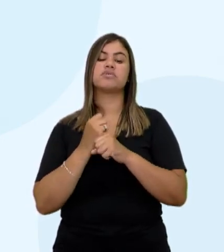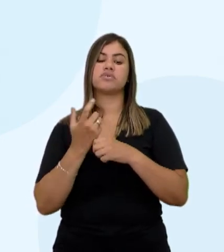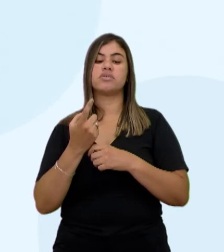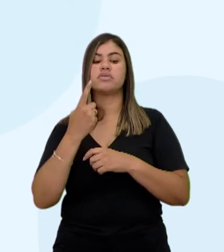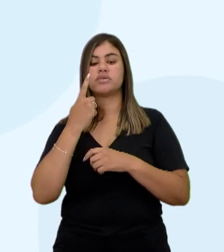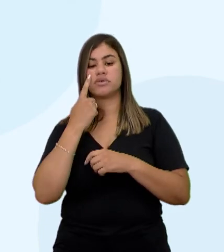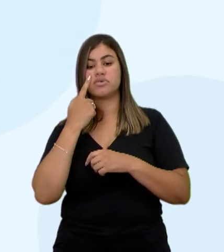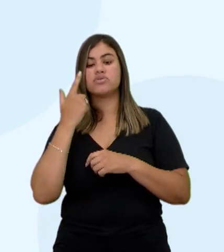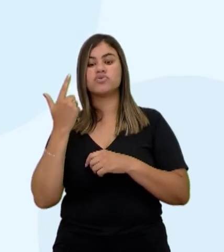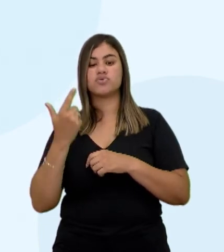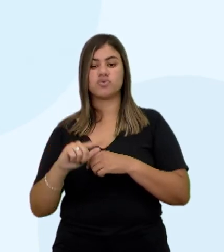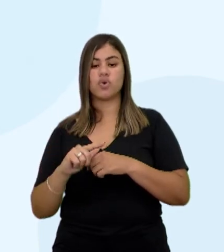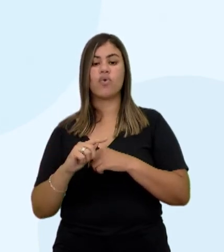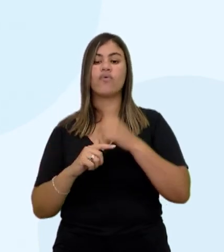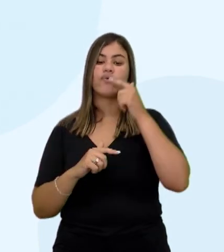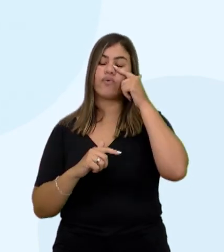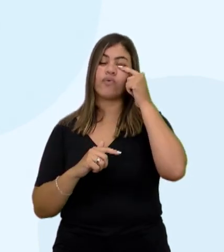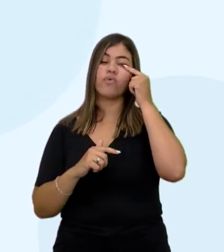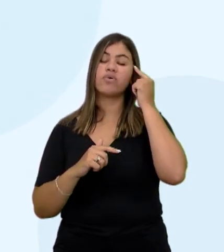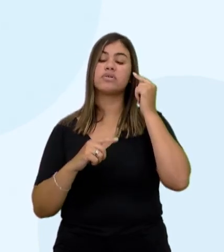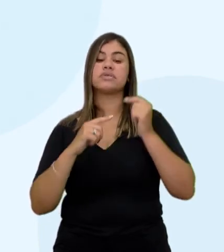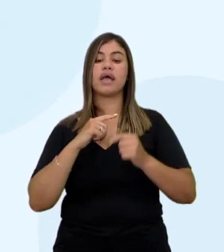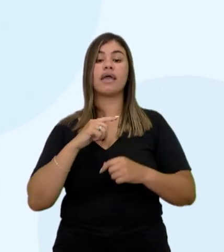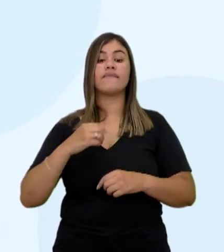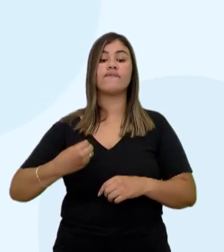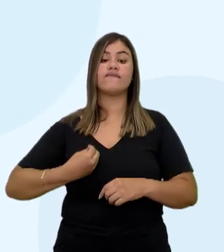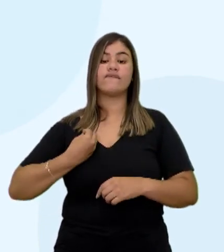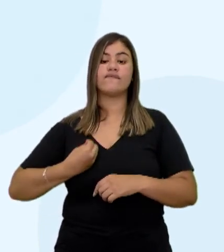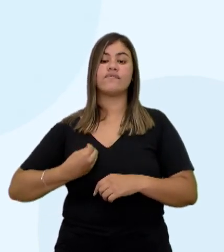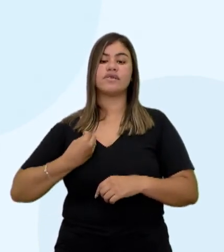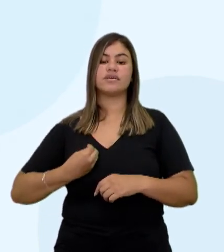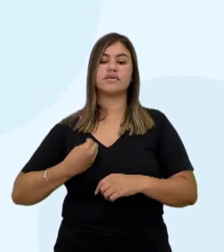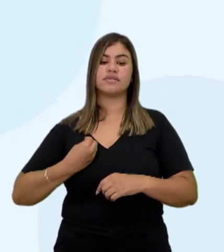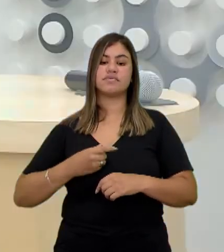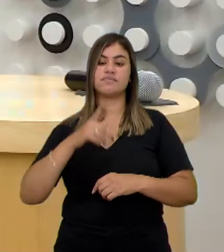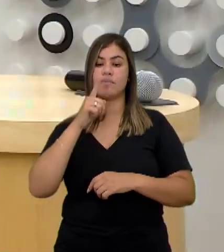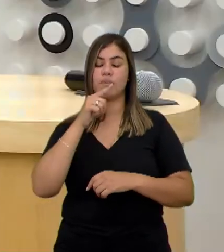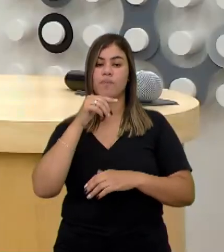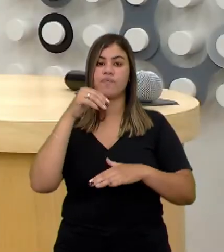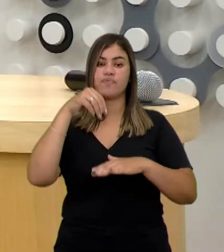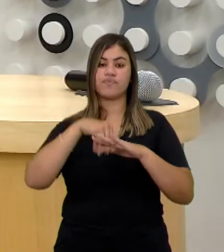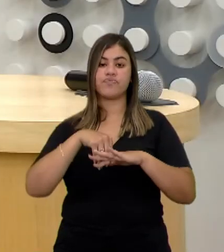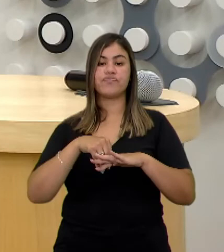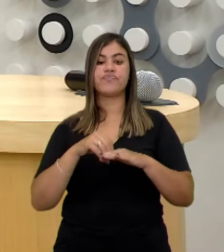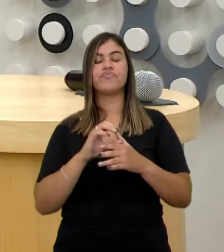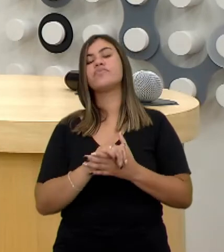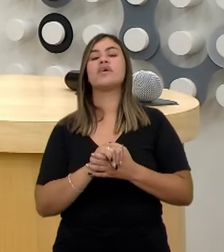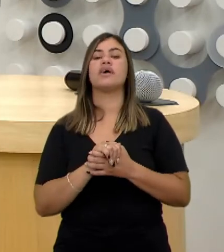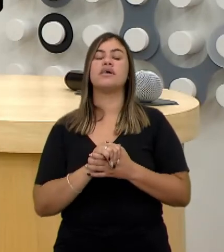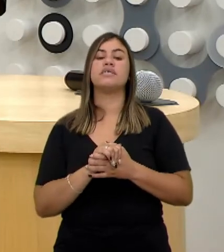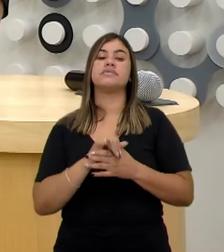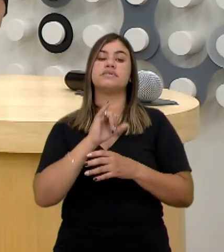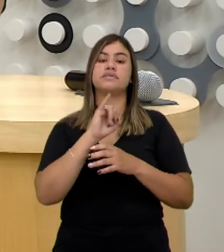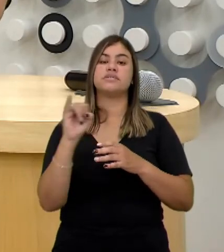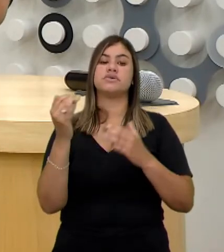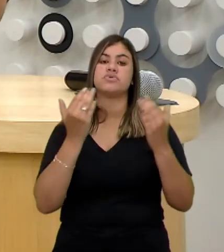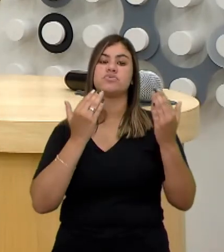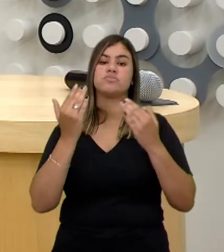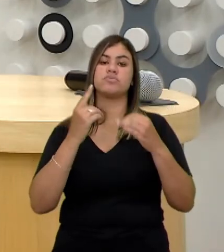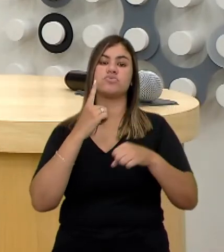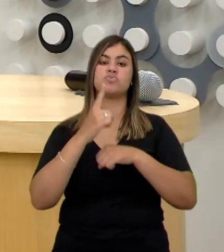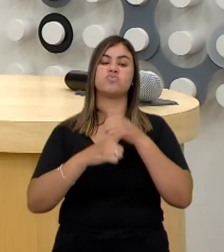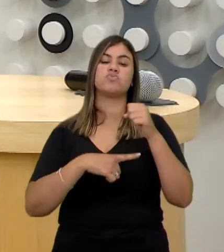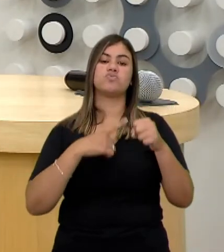meados do mês de novembro, que eu acabei esquecendo de falar para vocês. Se fosse colocar em um ano